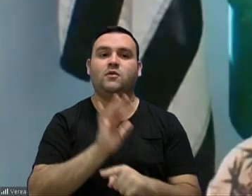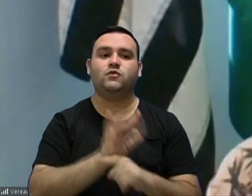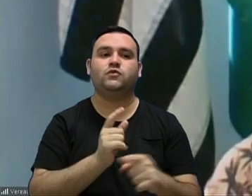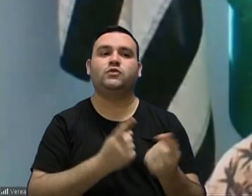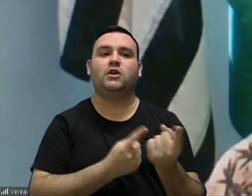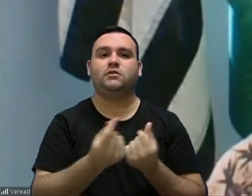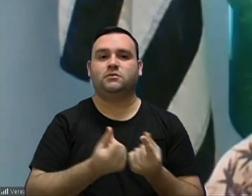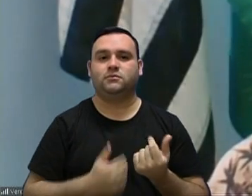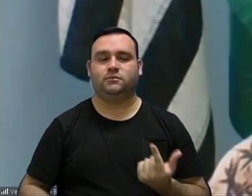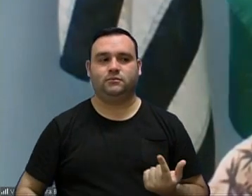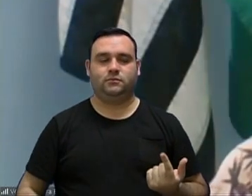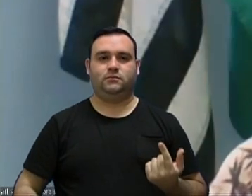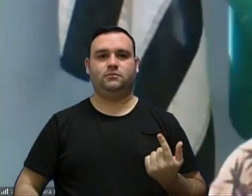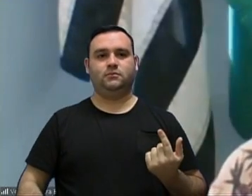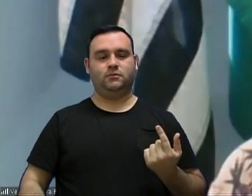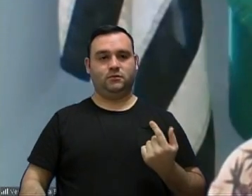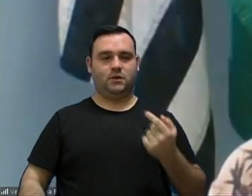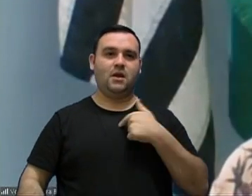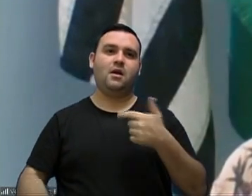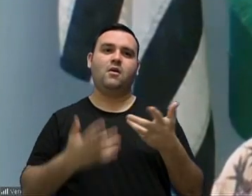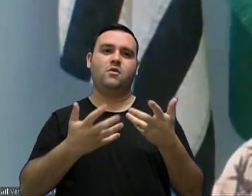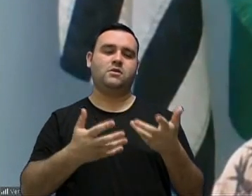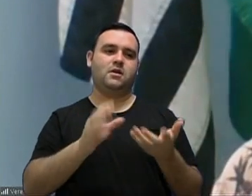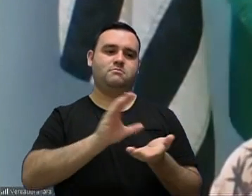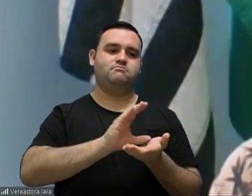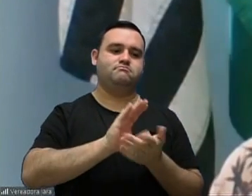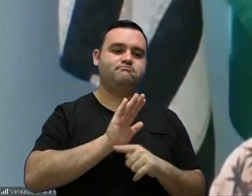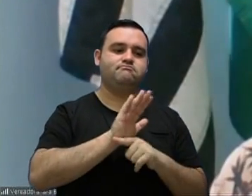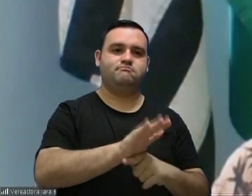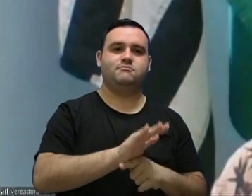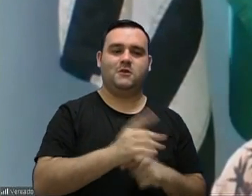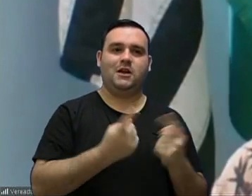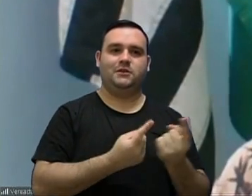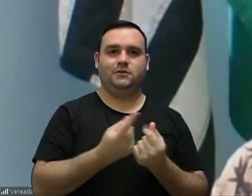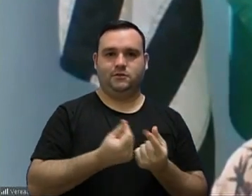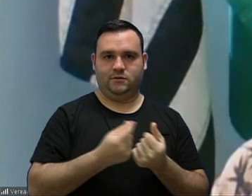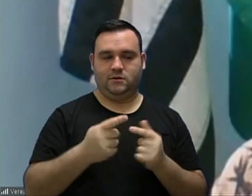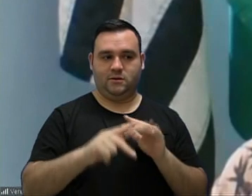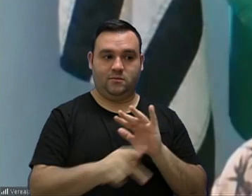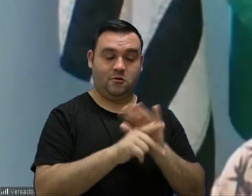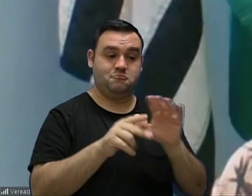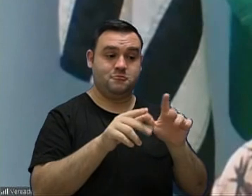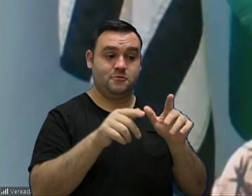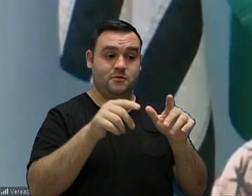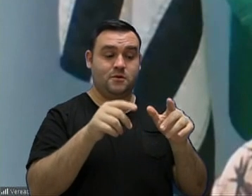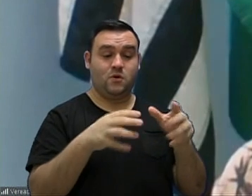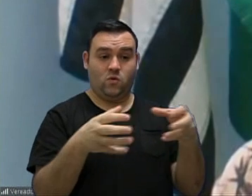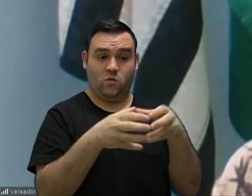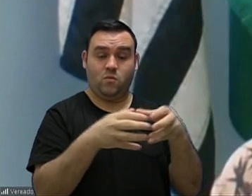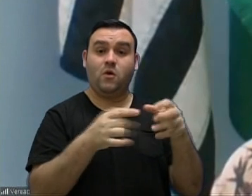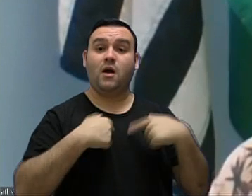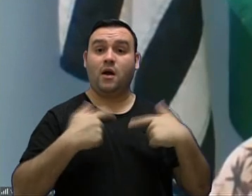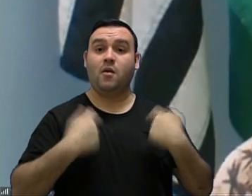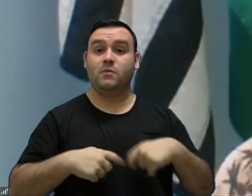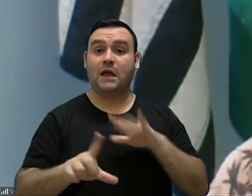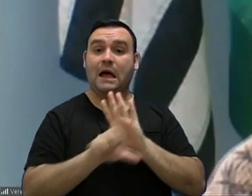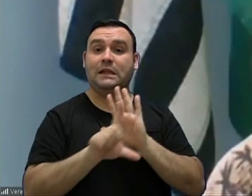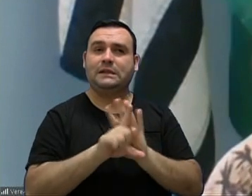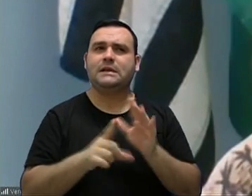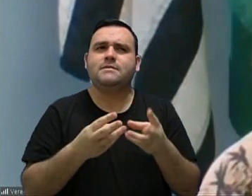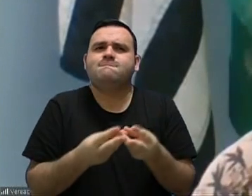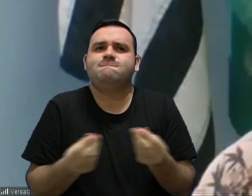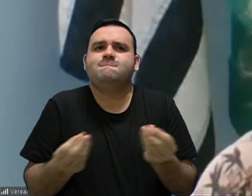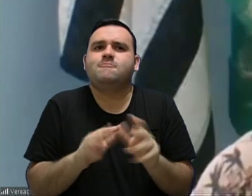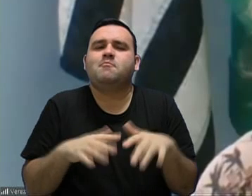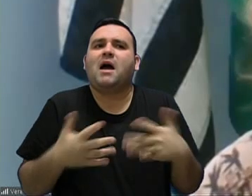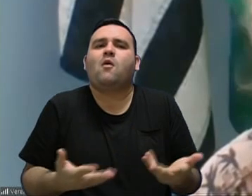capital. Se eu quero colocar ali um auxílio de capital para uma determinada entidade, eu preciso de uma lei específica. Eu não